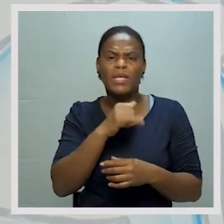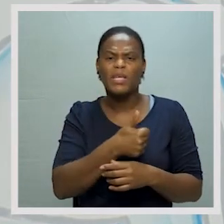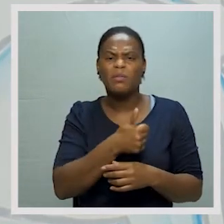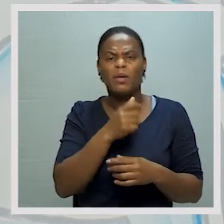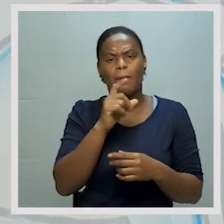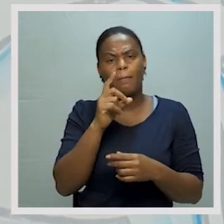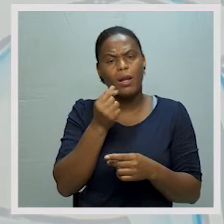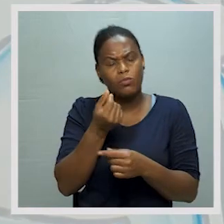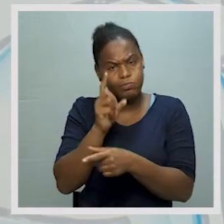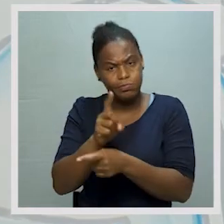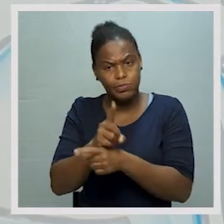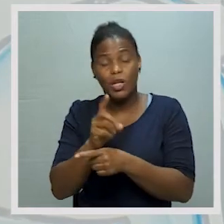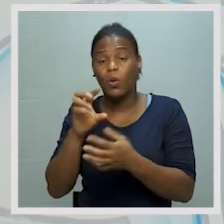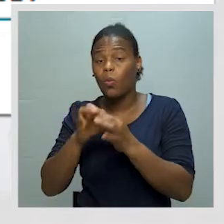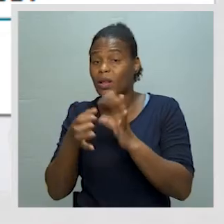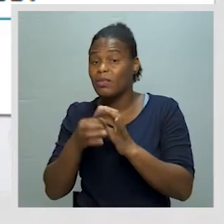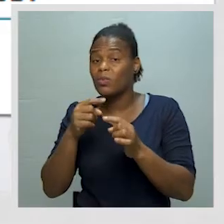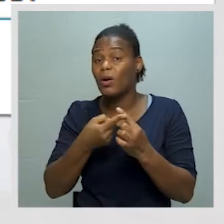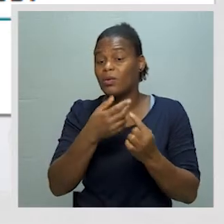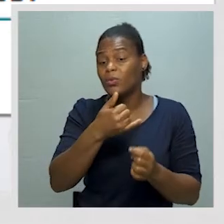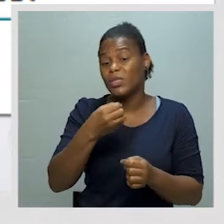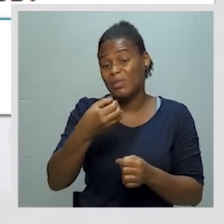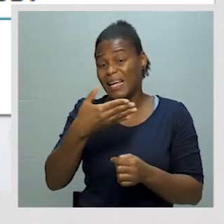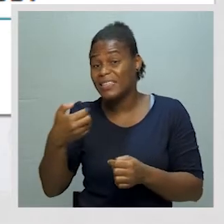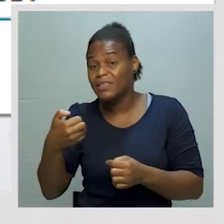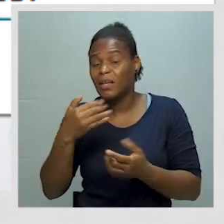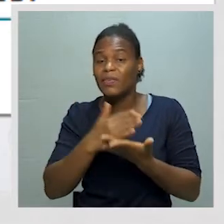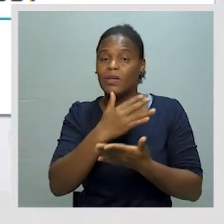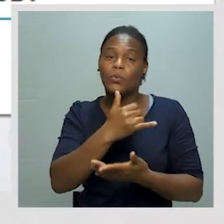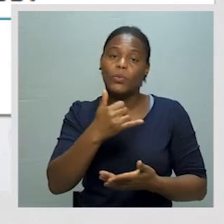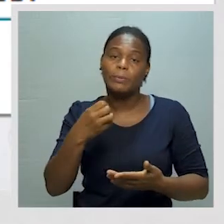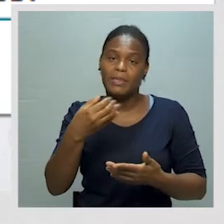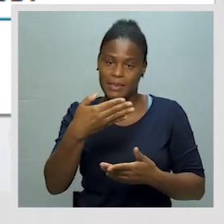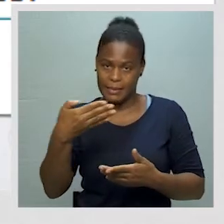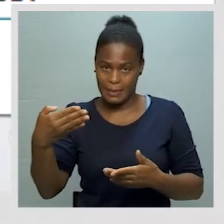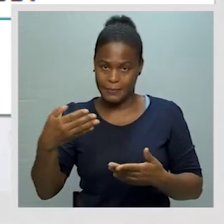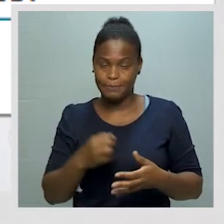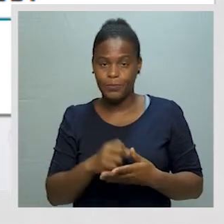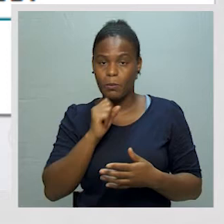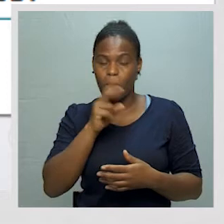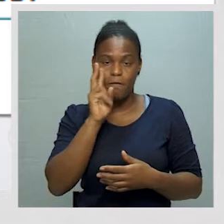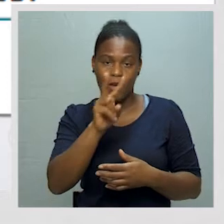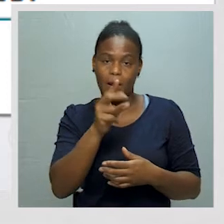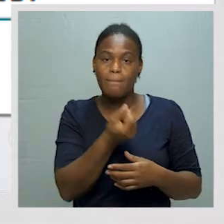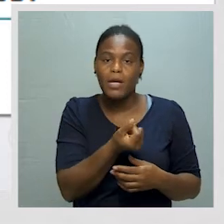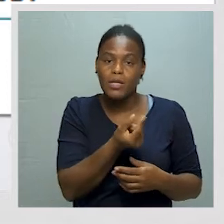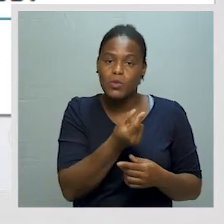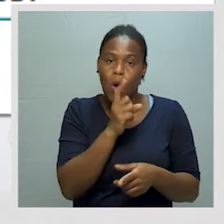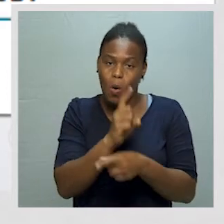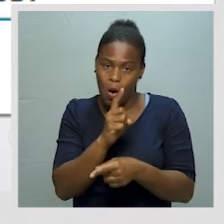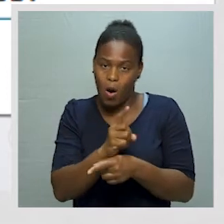período 2015 a 2017. Vocês podem ver, aqui é a preços